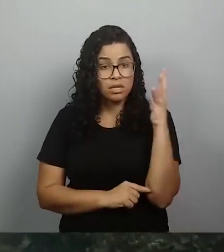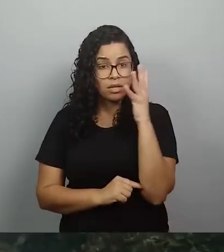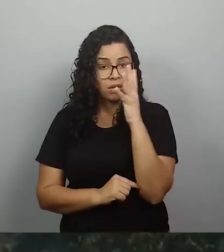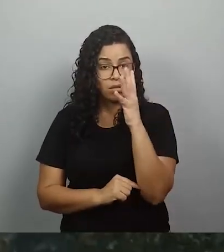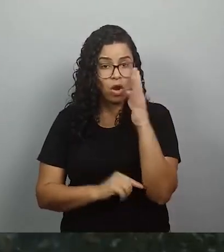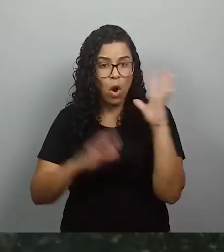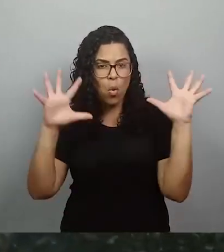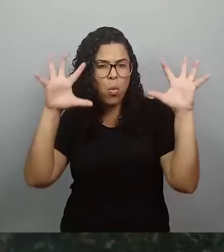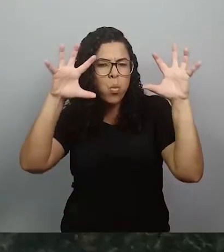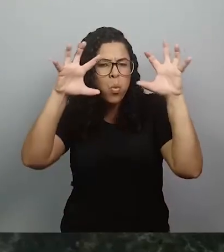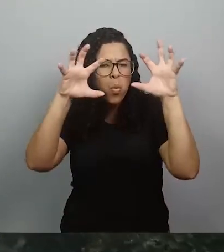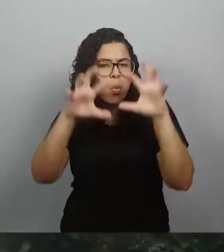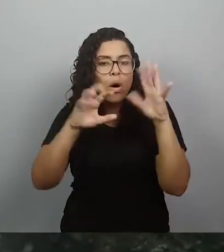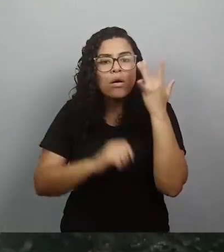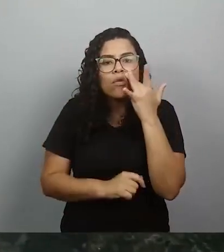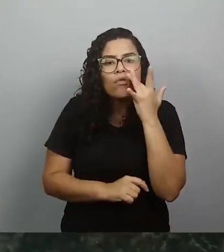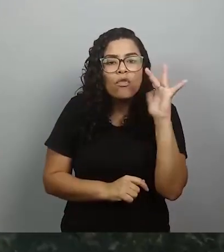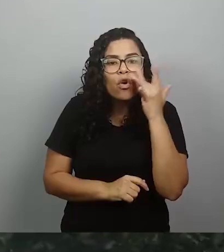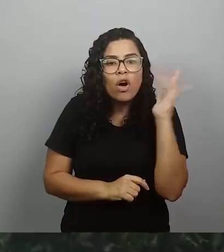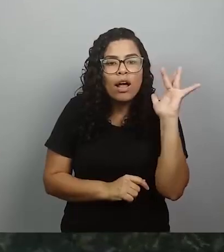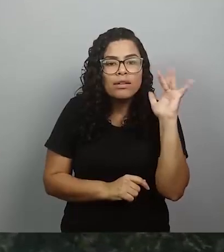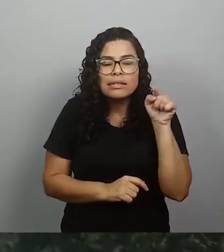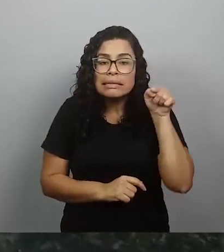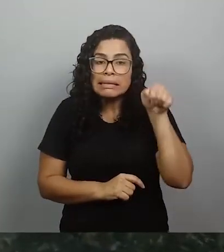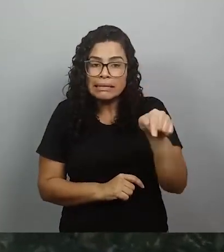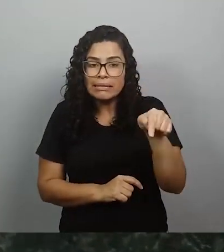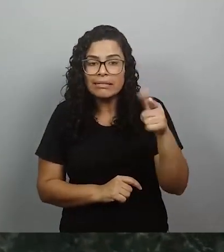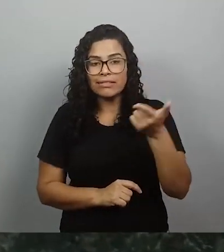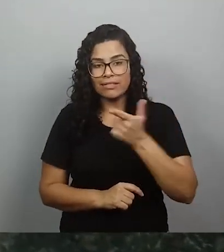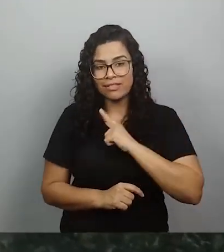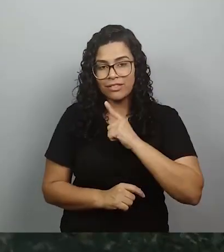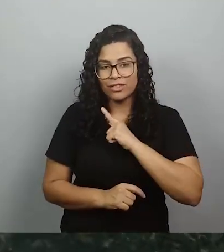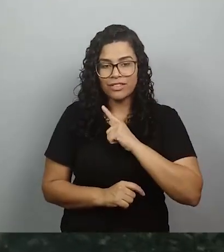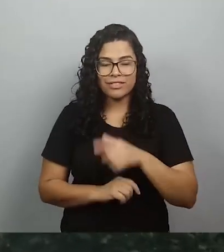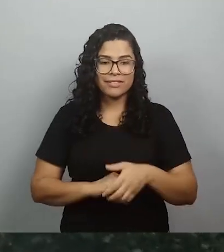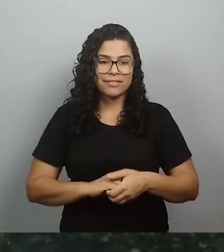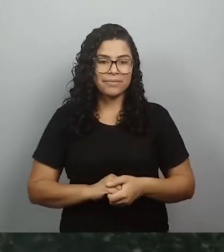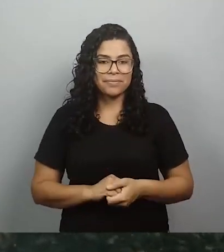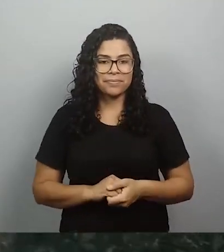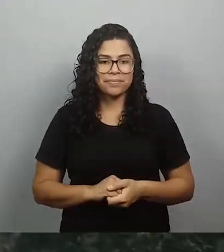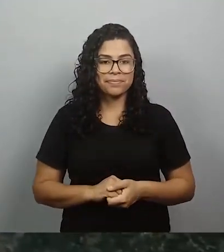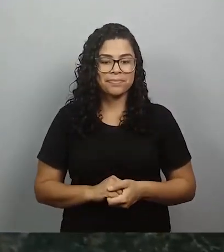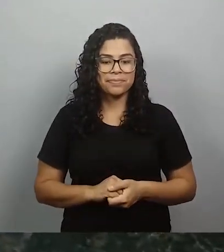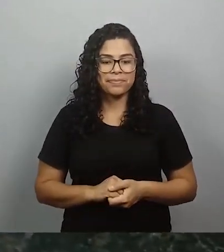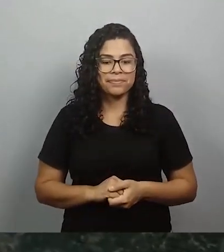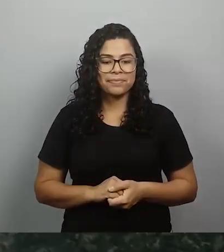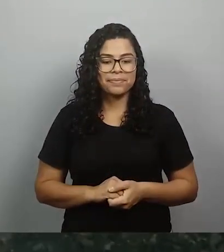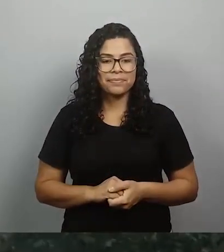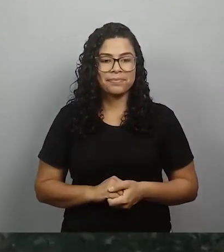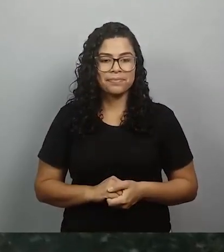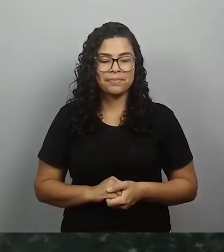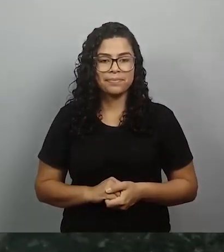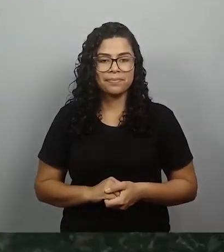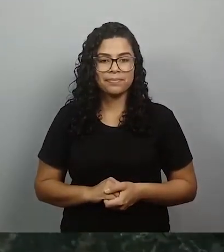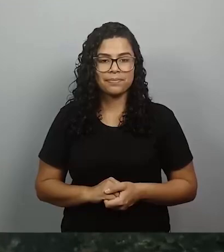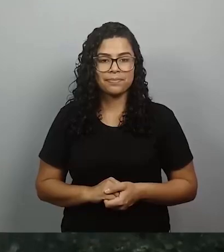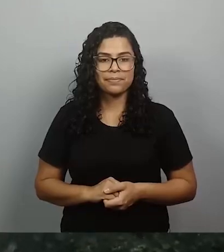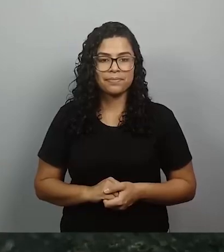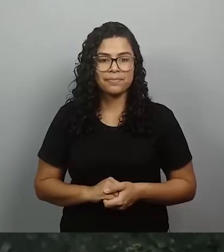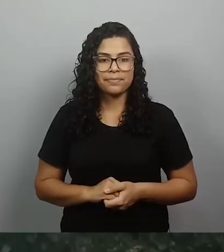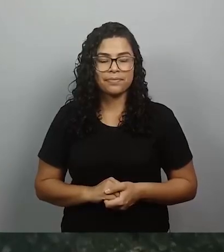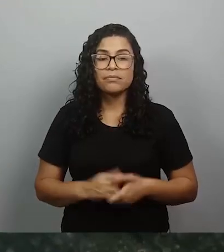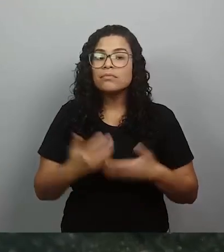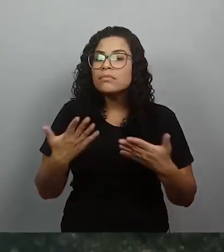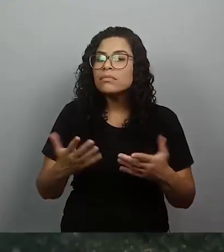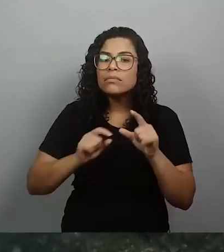tesouro estava na floresta cheia de